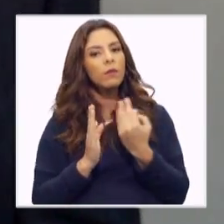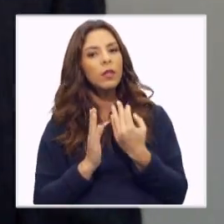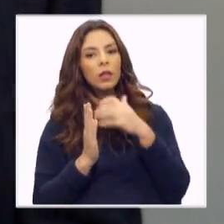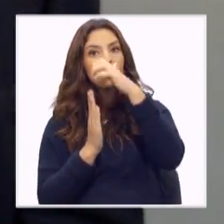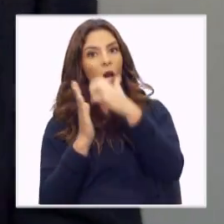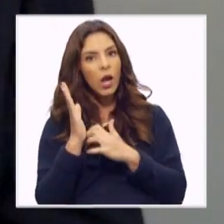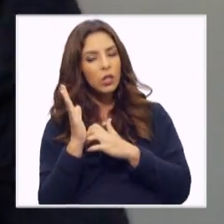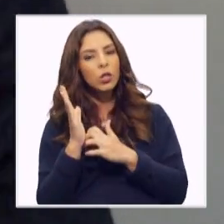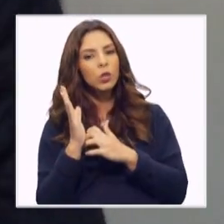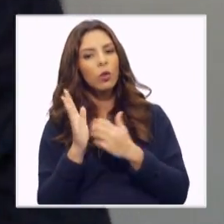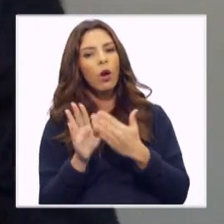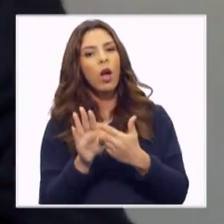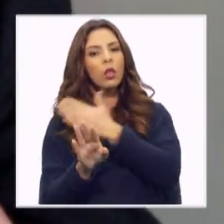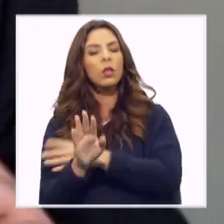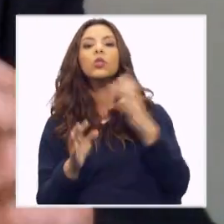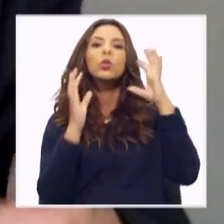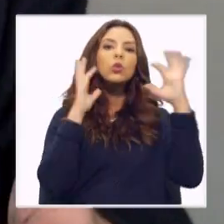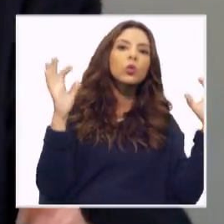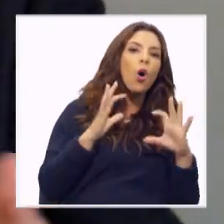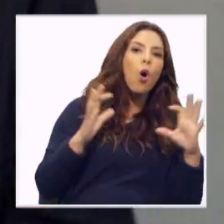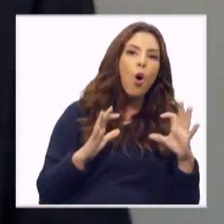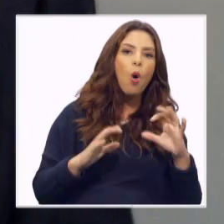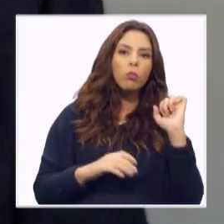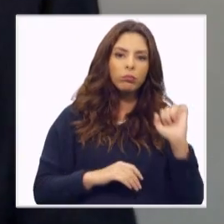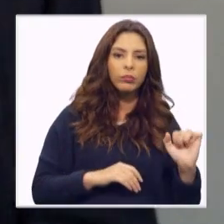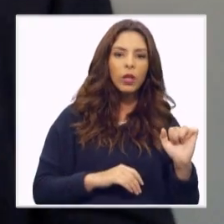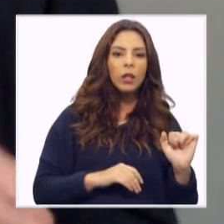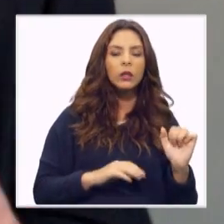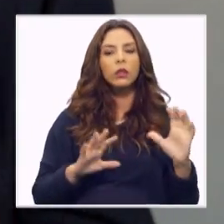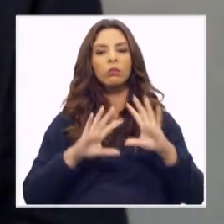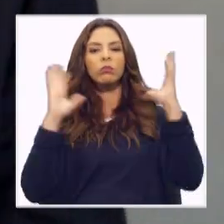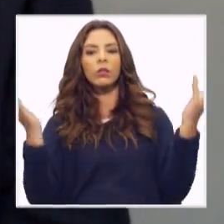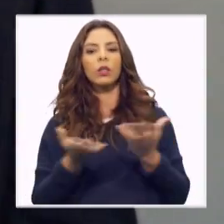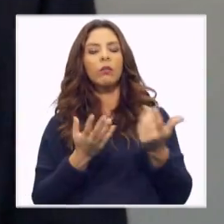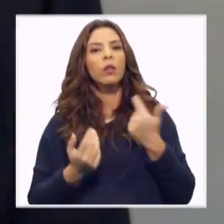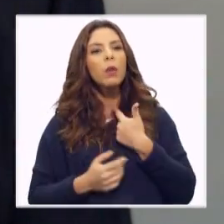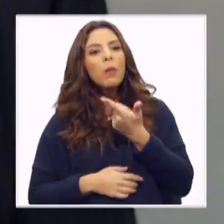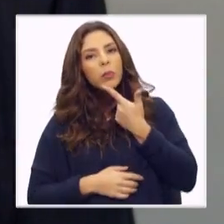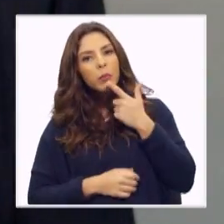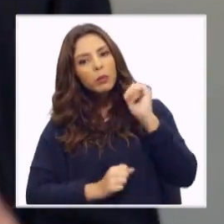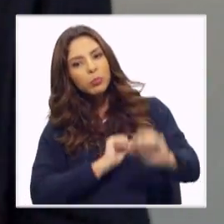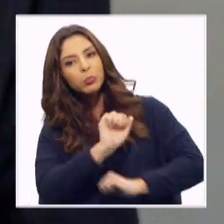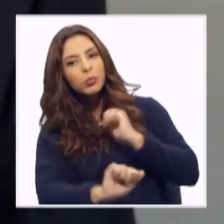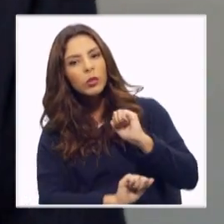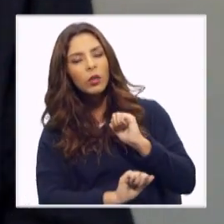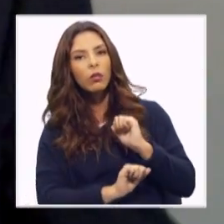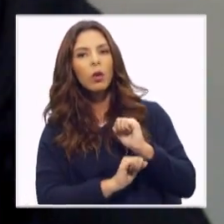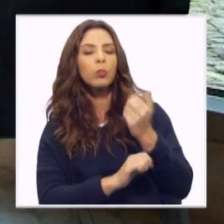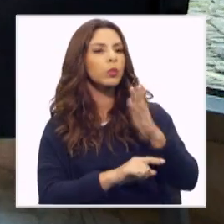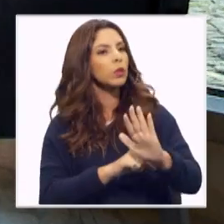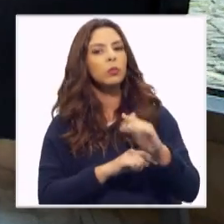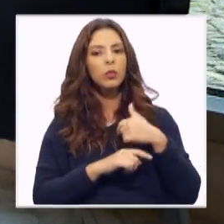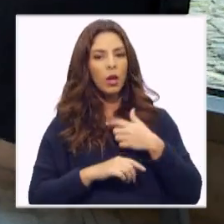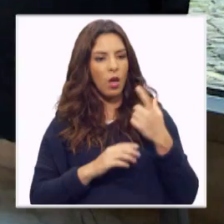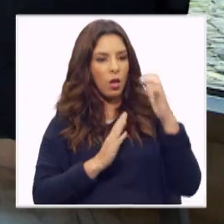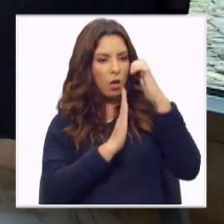dos casos de uso todos dentro de texto, há toda a parte de som. E depois, em cima disso, há o que nós chamamos a camada de understanding, que é como é